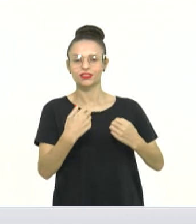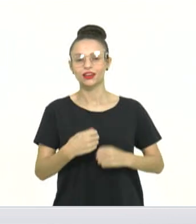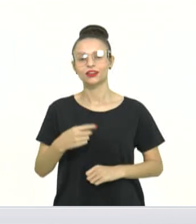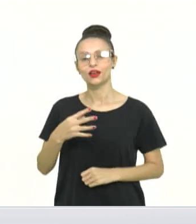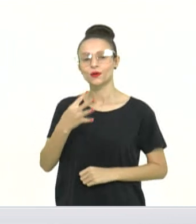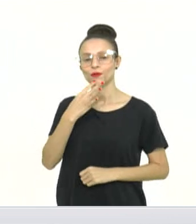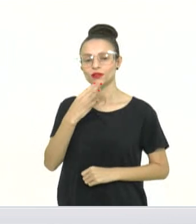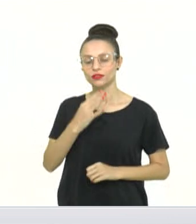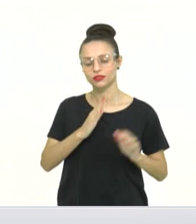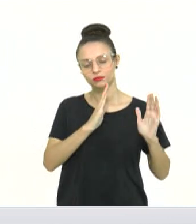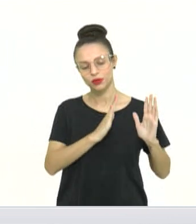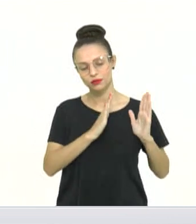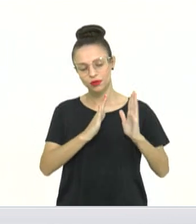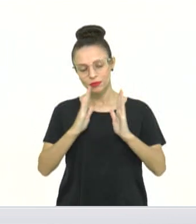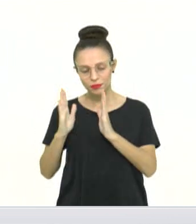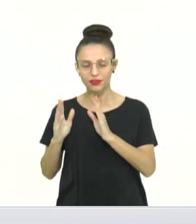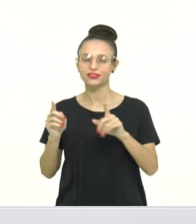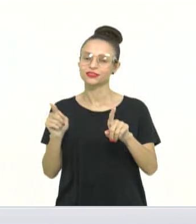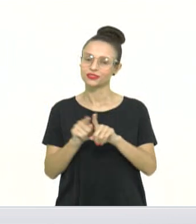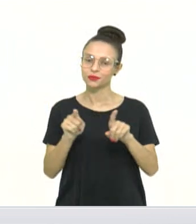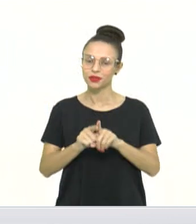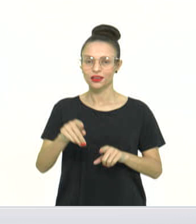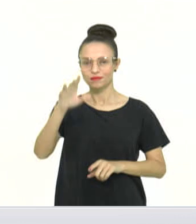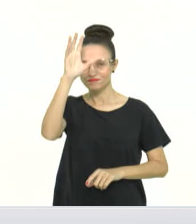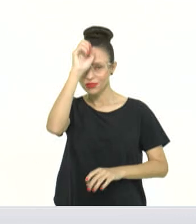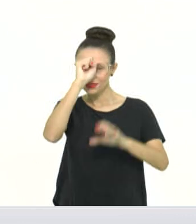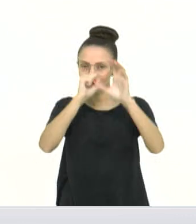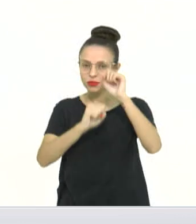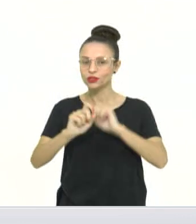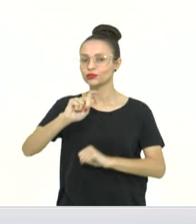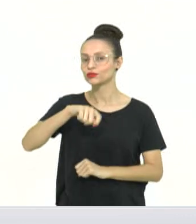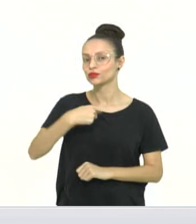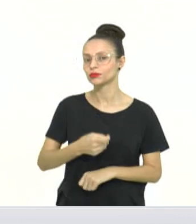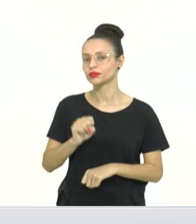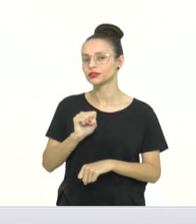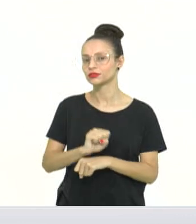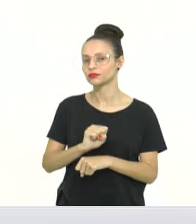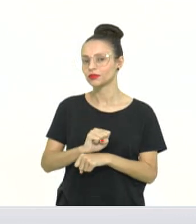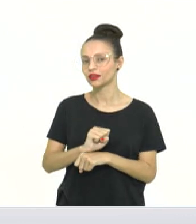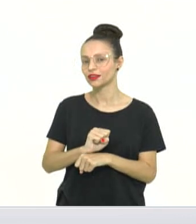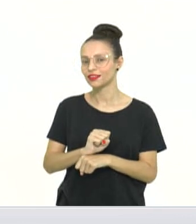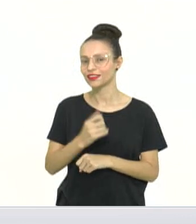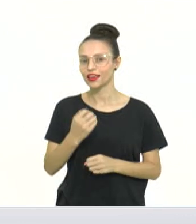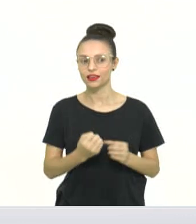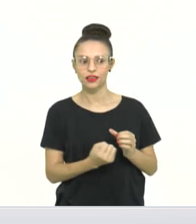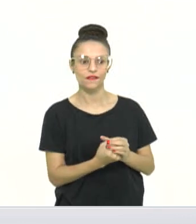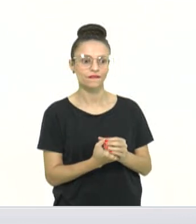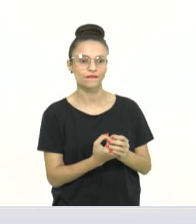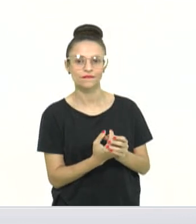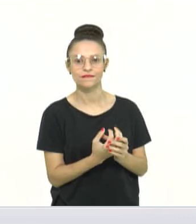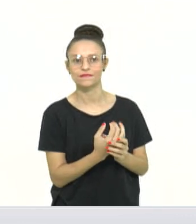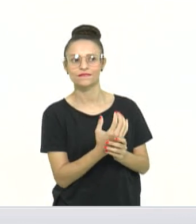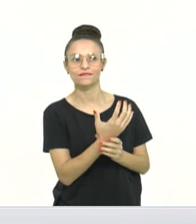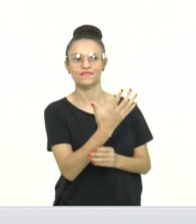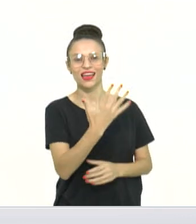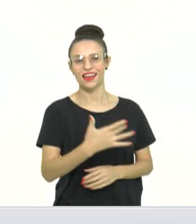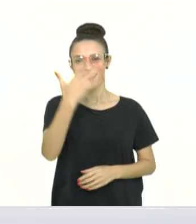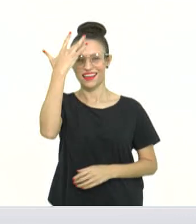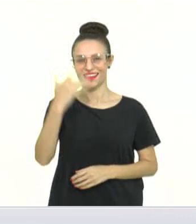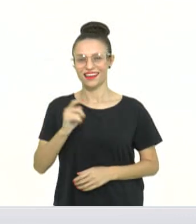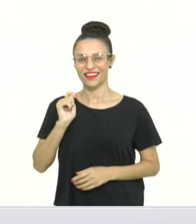nossos ciclos, a aprender sobre espera. Quem nunca quis que a mudinha crescesse da noite para o